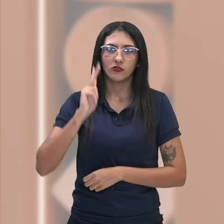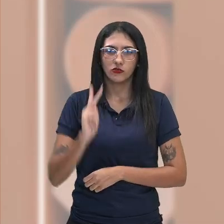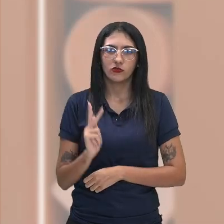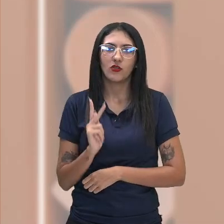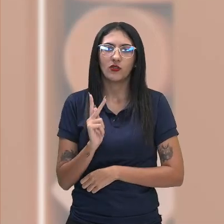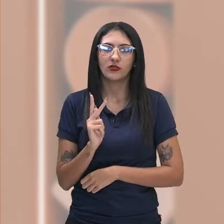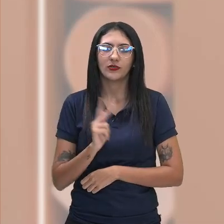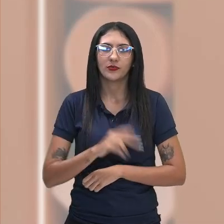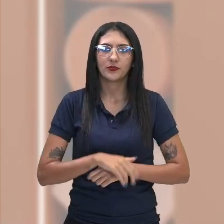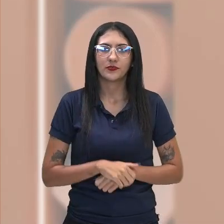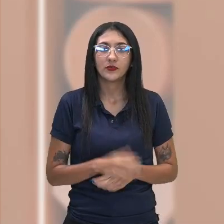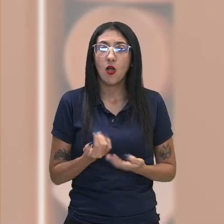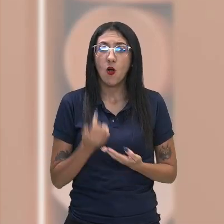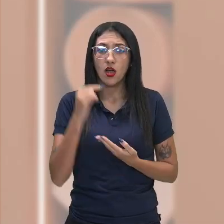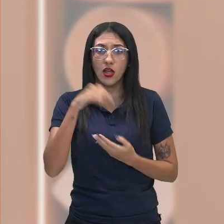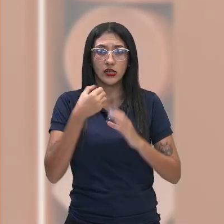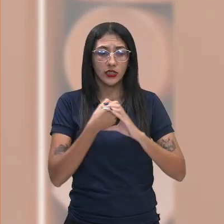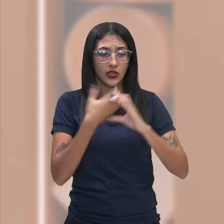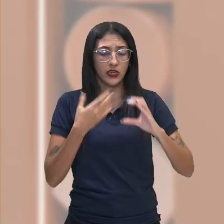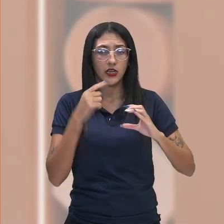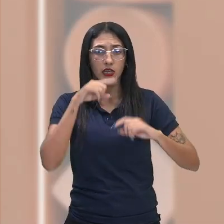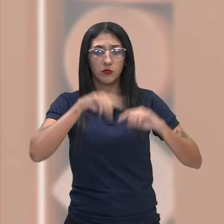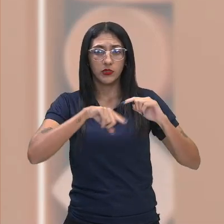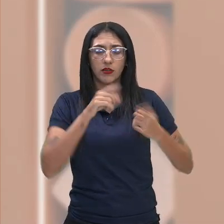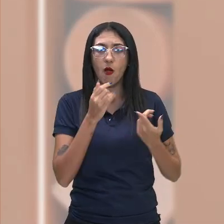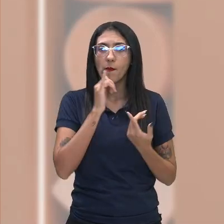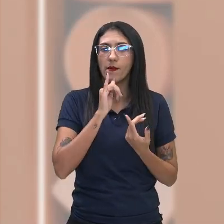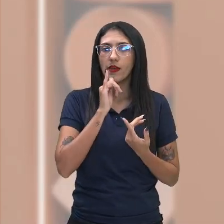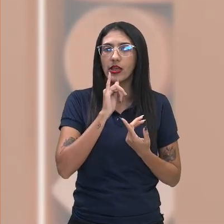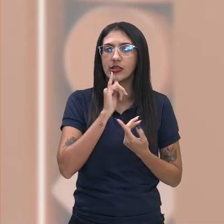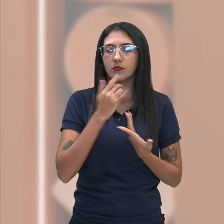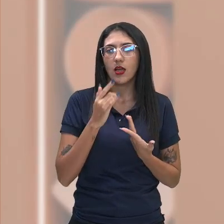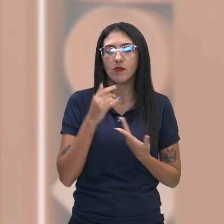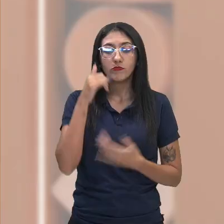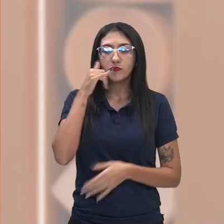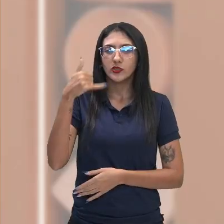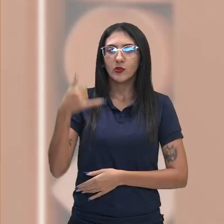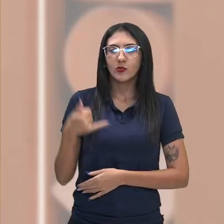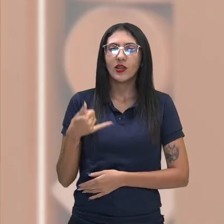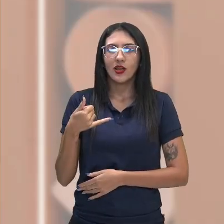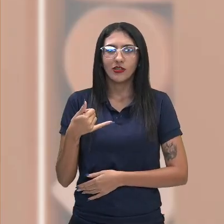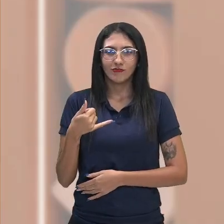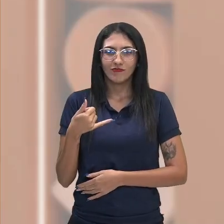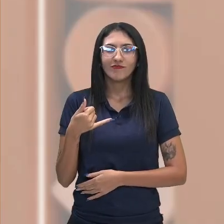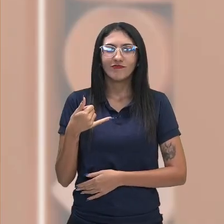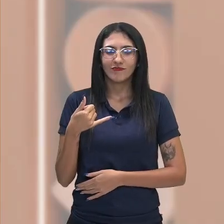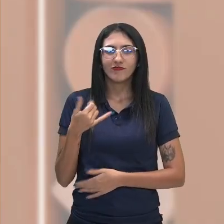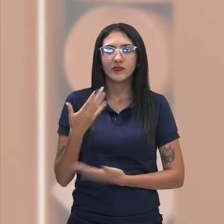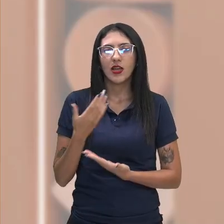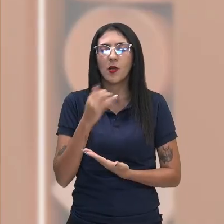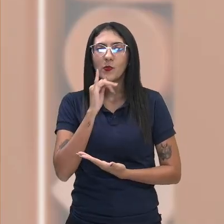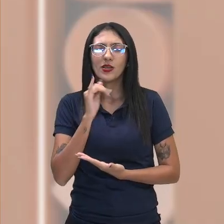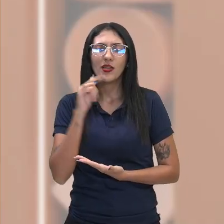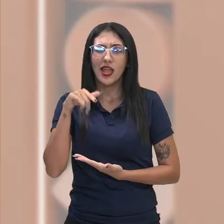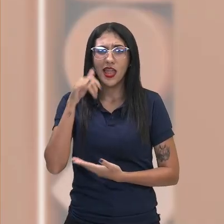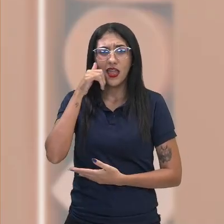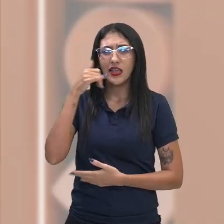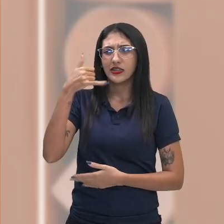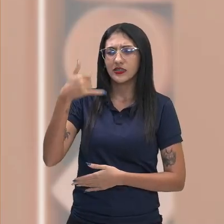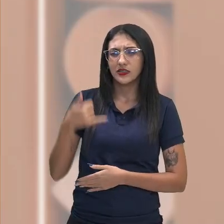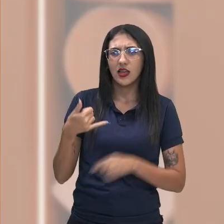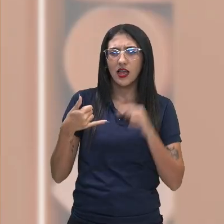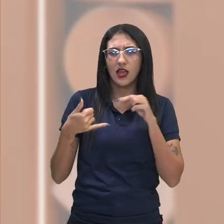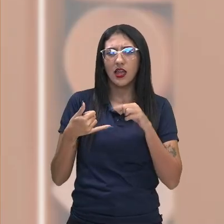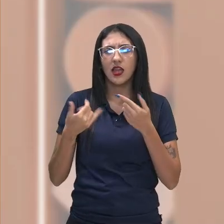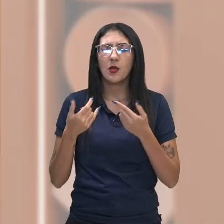contas, são esses elementos, como por exemplo, um celular, né? A partir